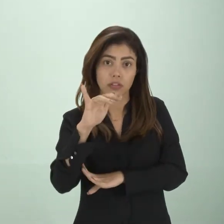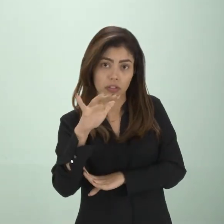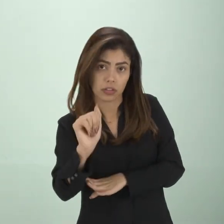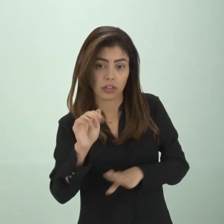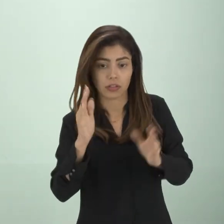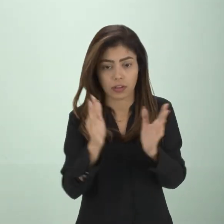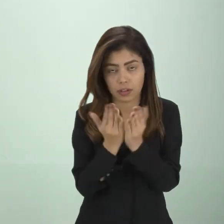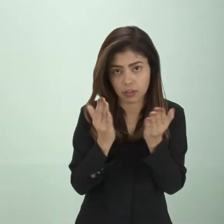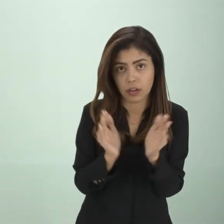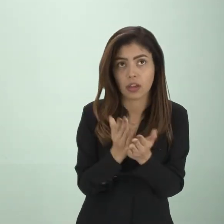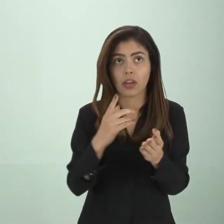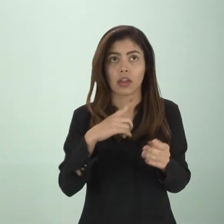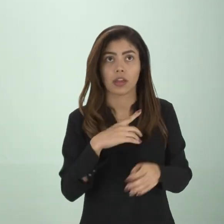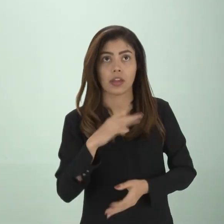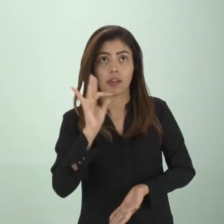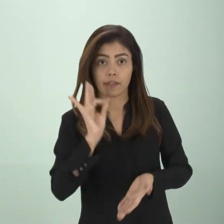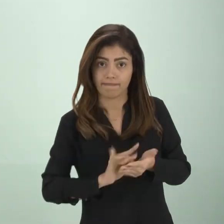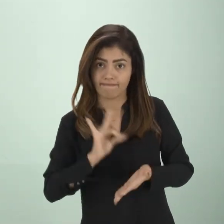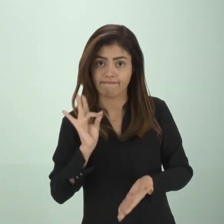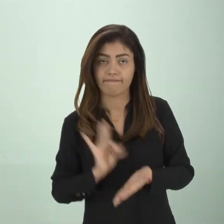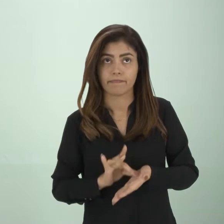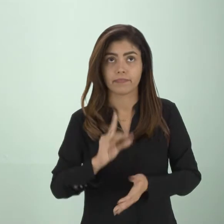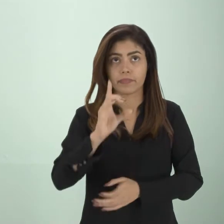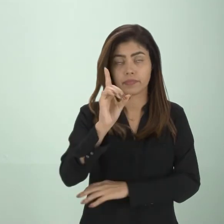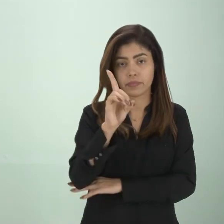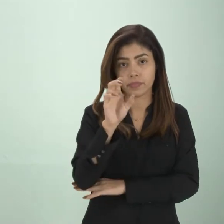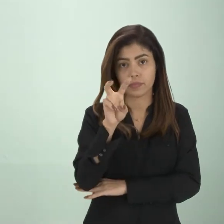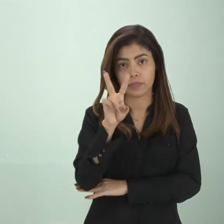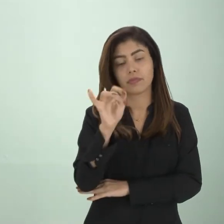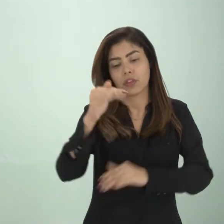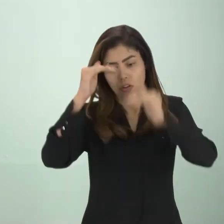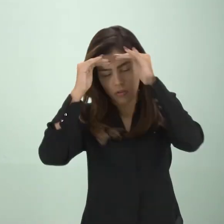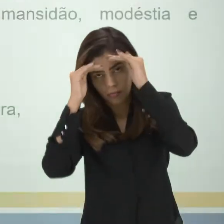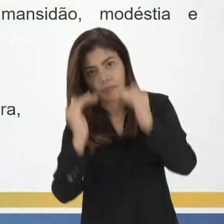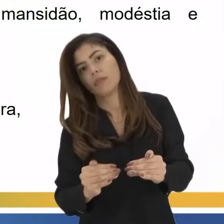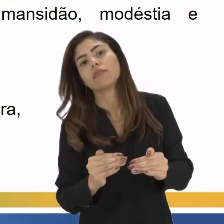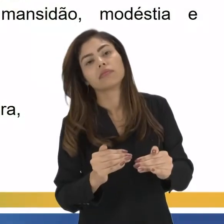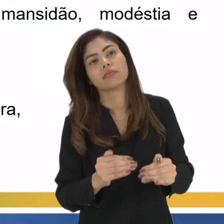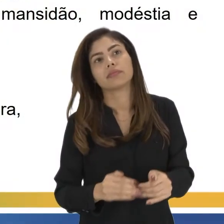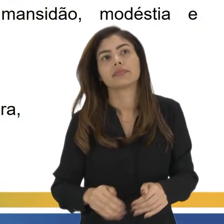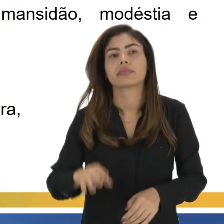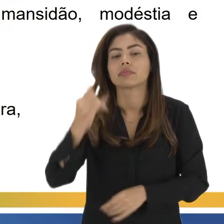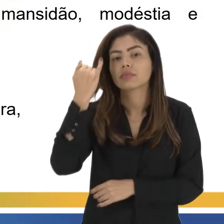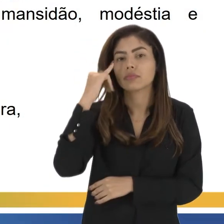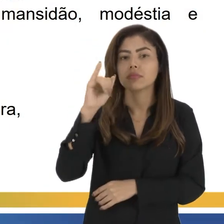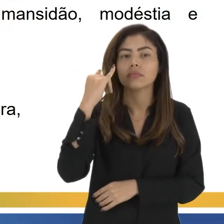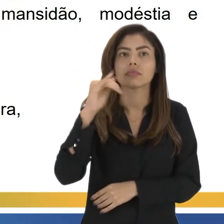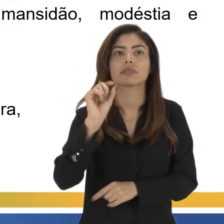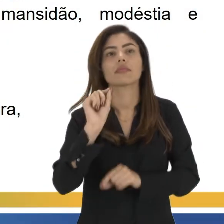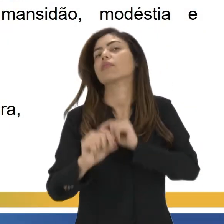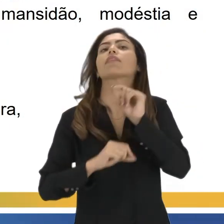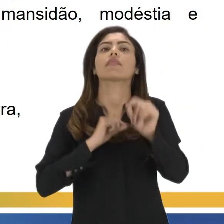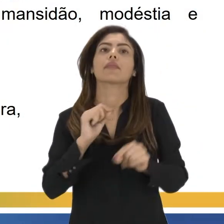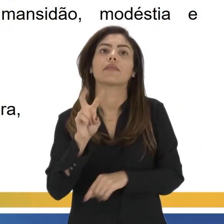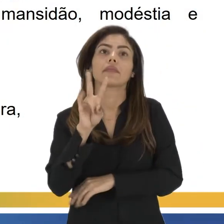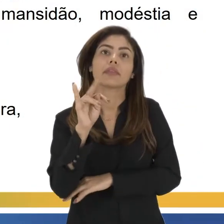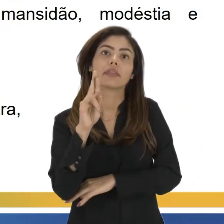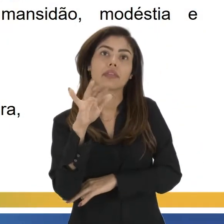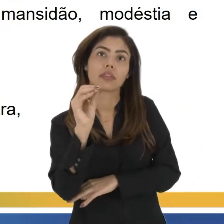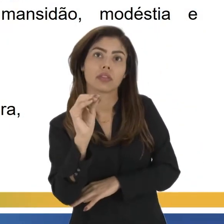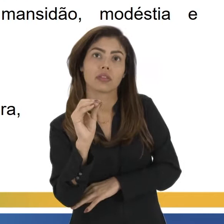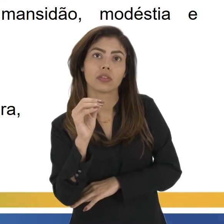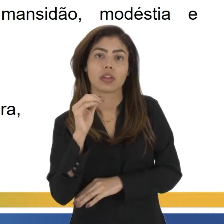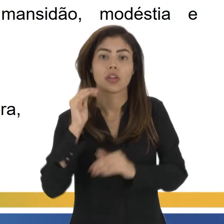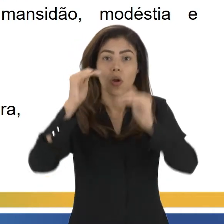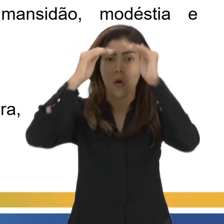noção, uma ideia de dever, ou seja, de obrigação, que é a ideia de que a virtude ela